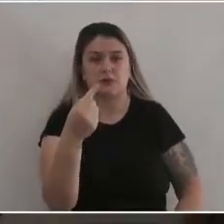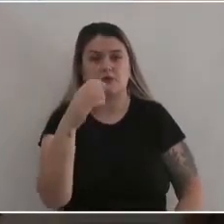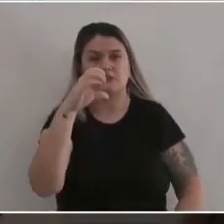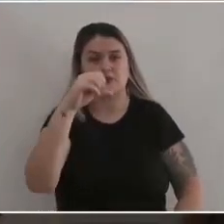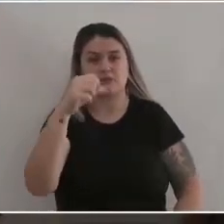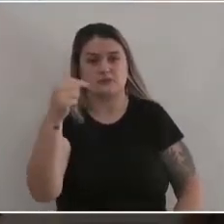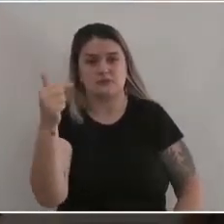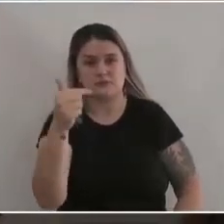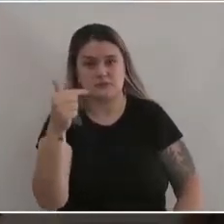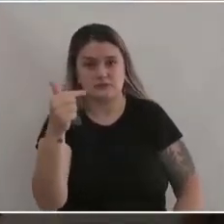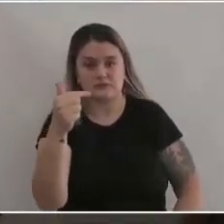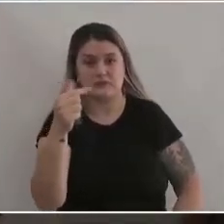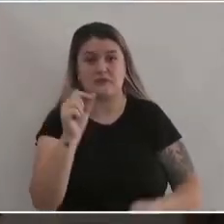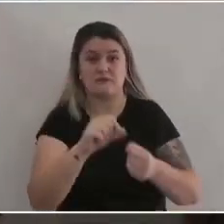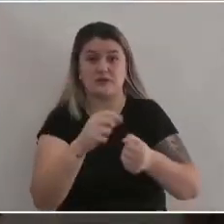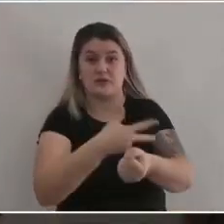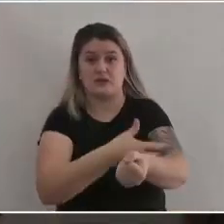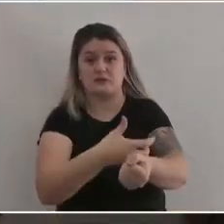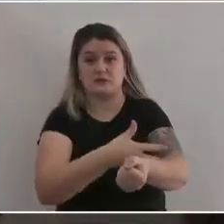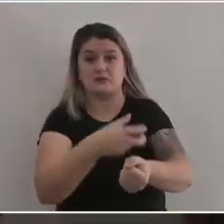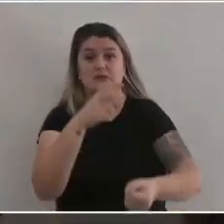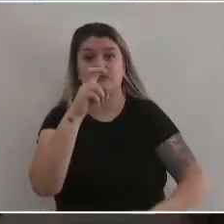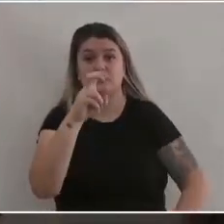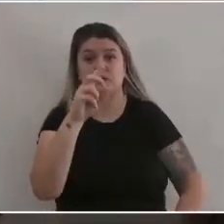47.922, exames foram